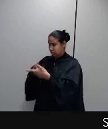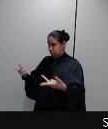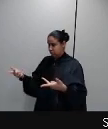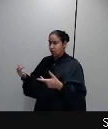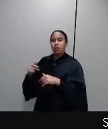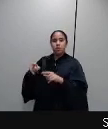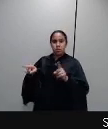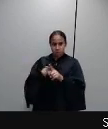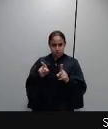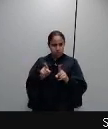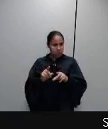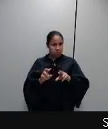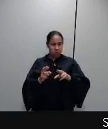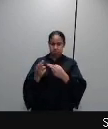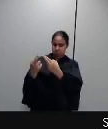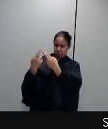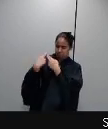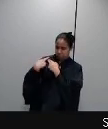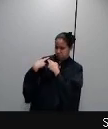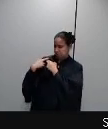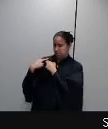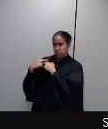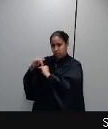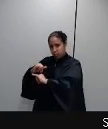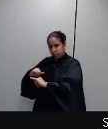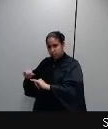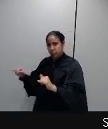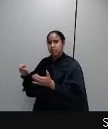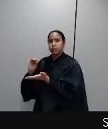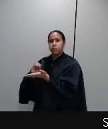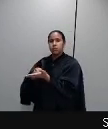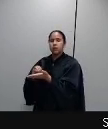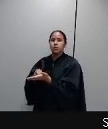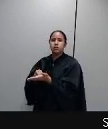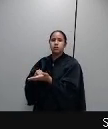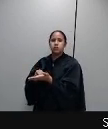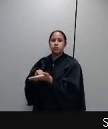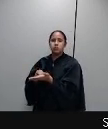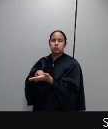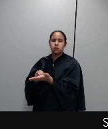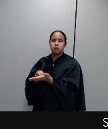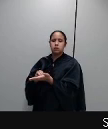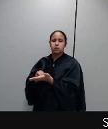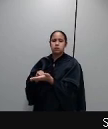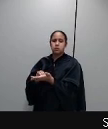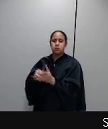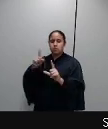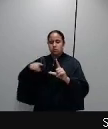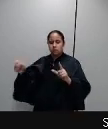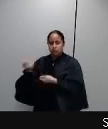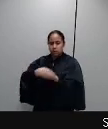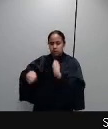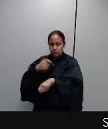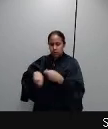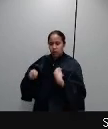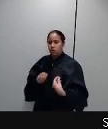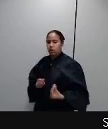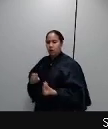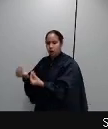legitimando o redirecionamento da execução fiscal para o sócio-gerente não é ele parou parou Então essa